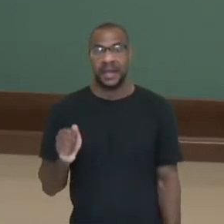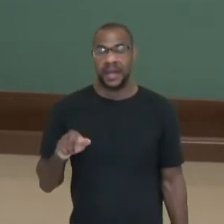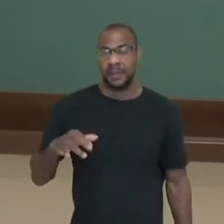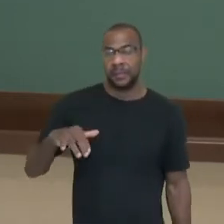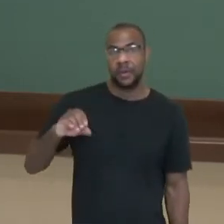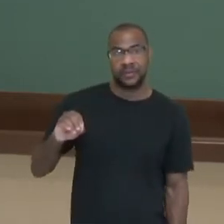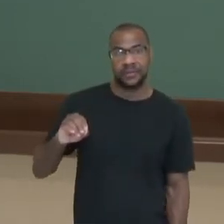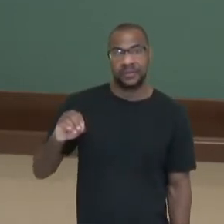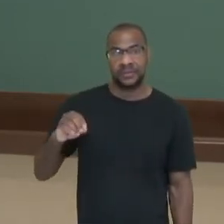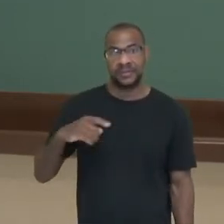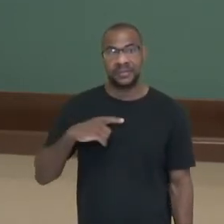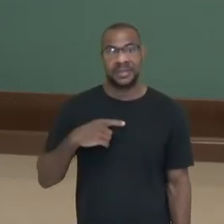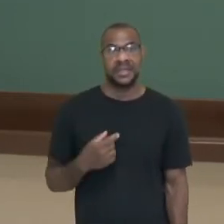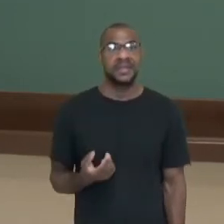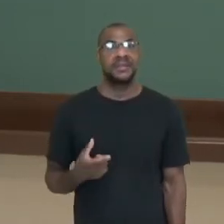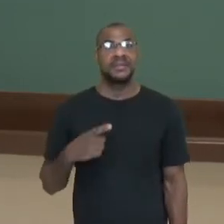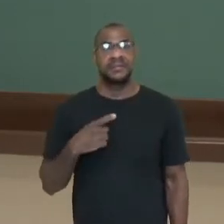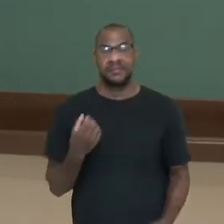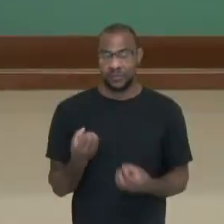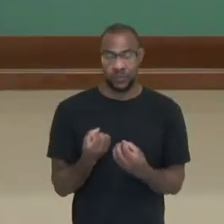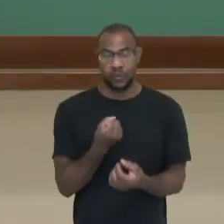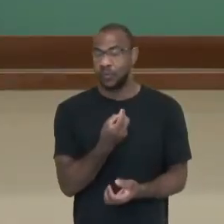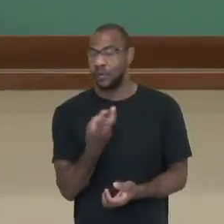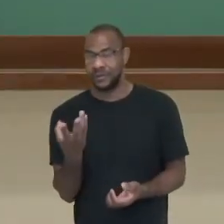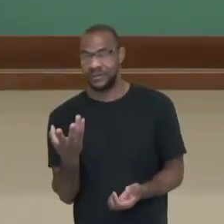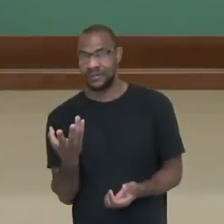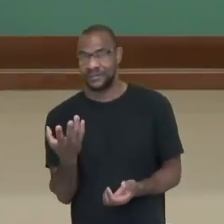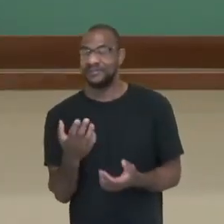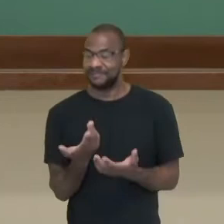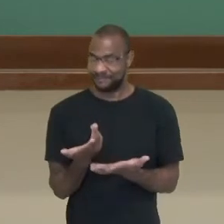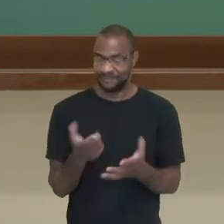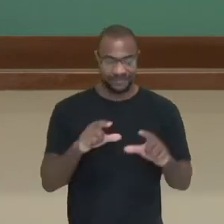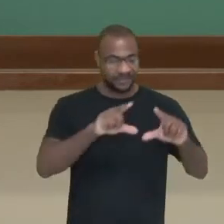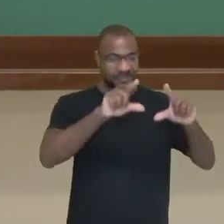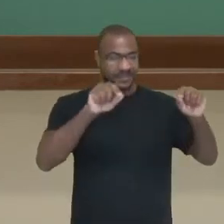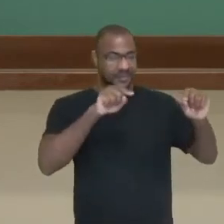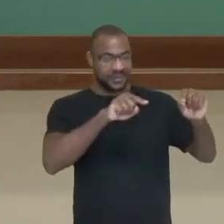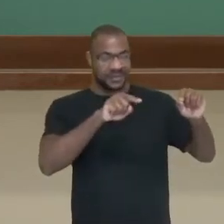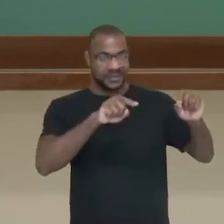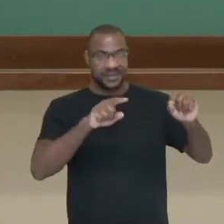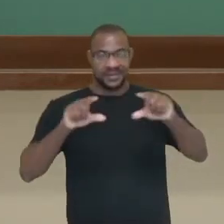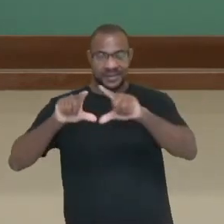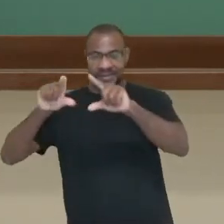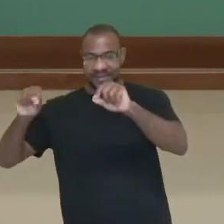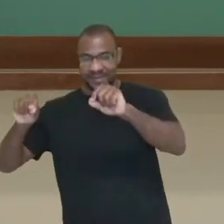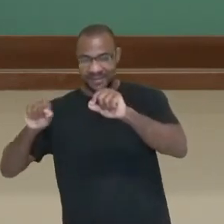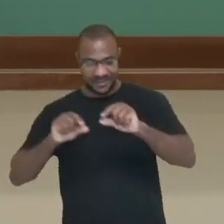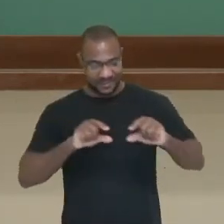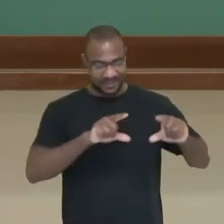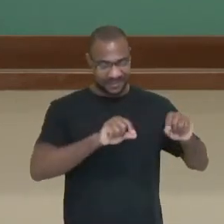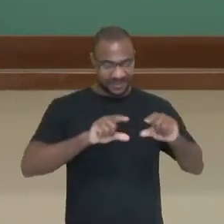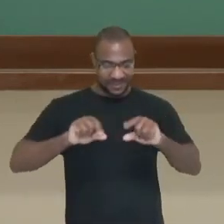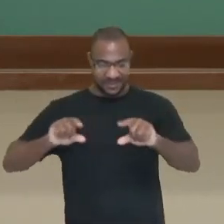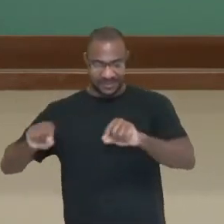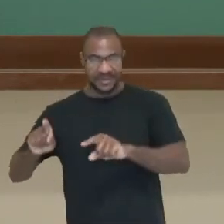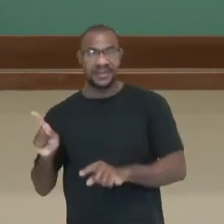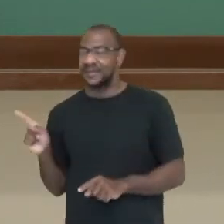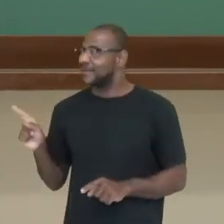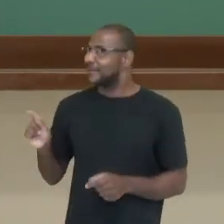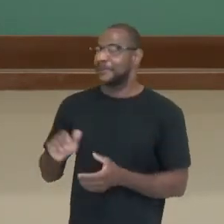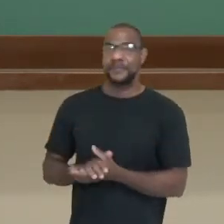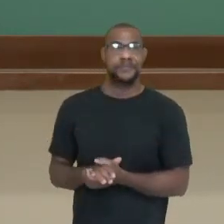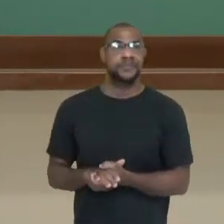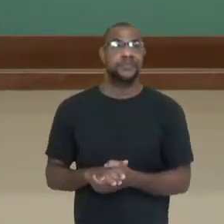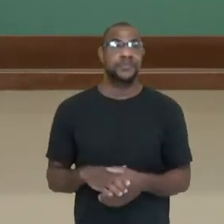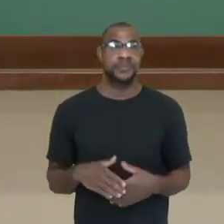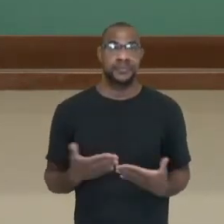5 barrigas e assim por diante. E querido estudante, jamais esqueça disso. Uma onda estacionária nada mais é do